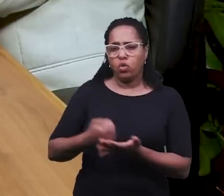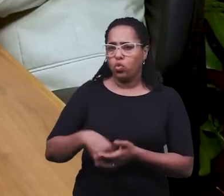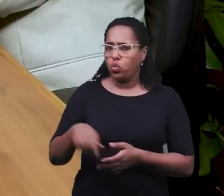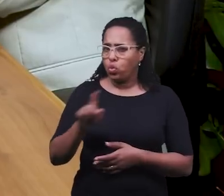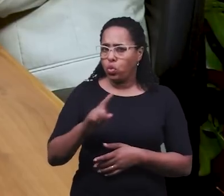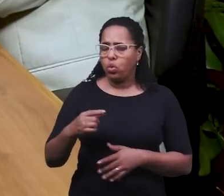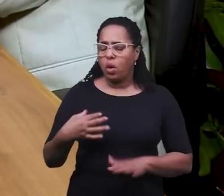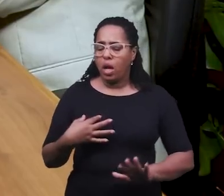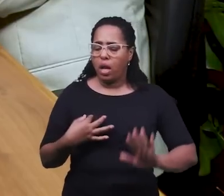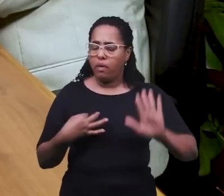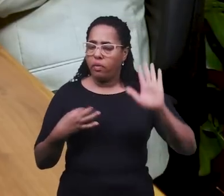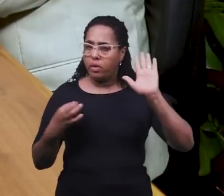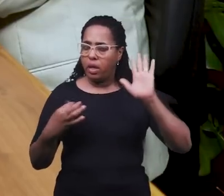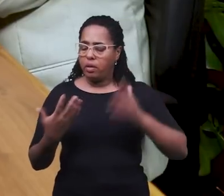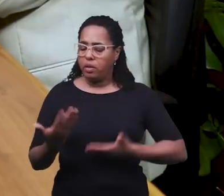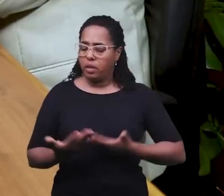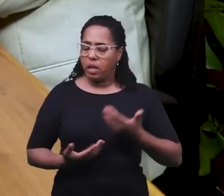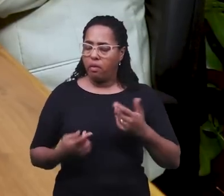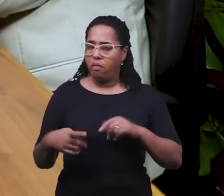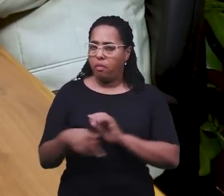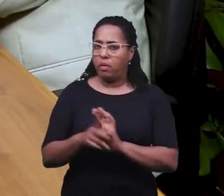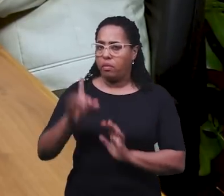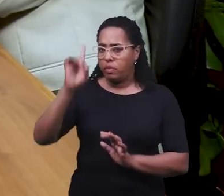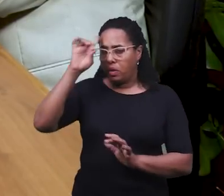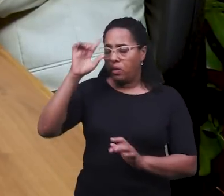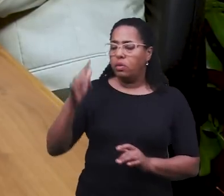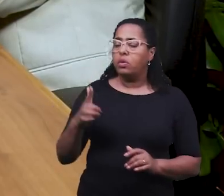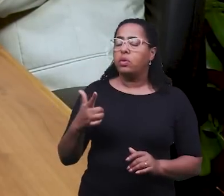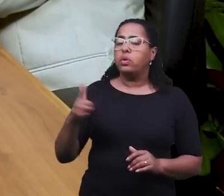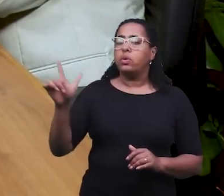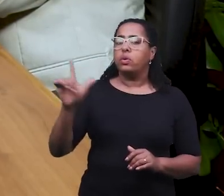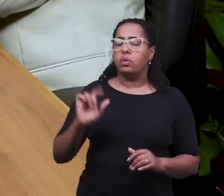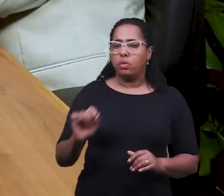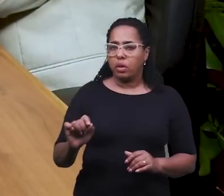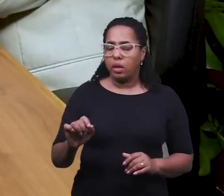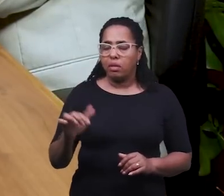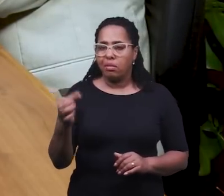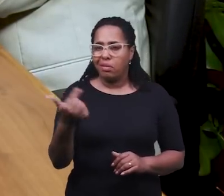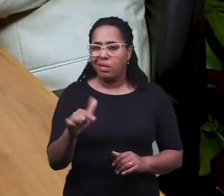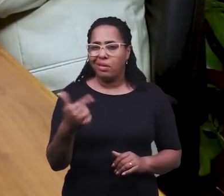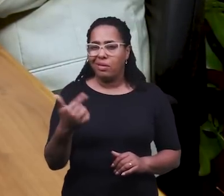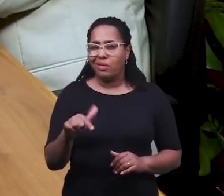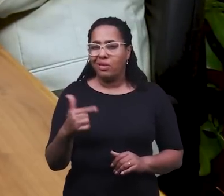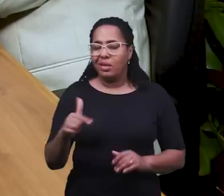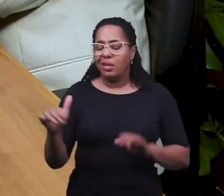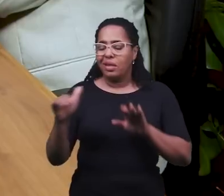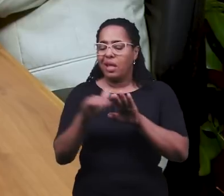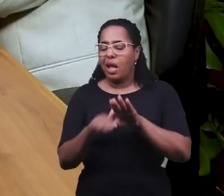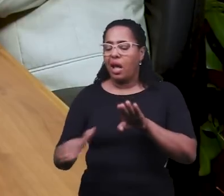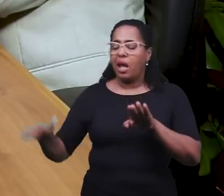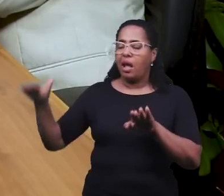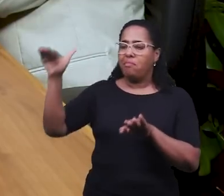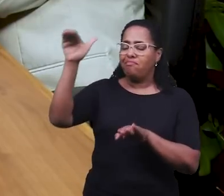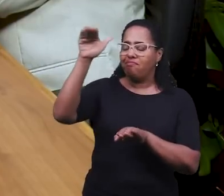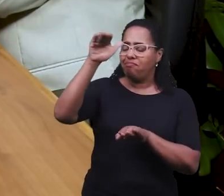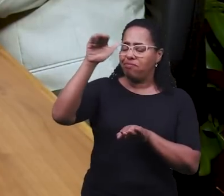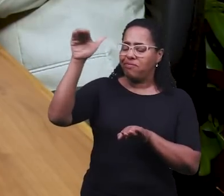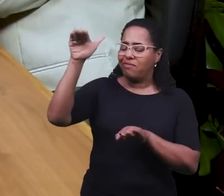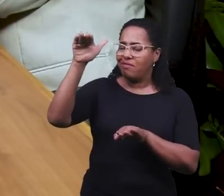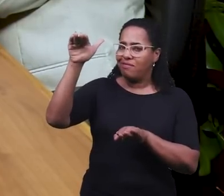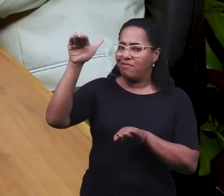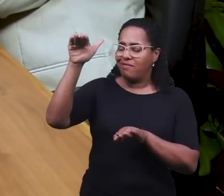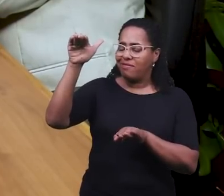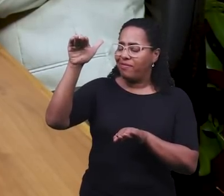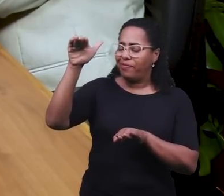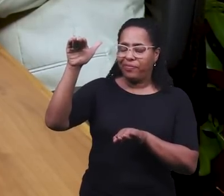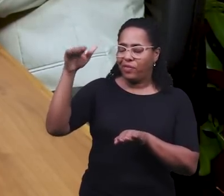ele é um voluntário. Ele é um voluntário, é um servo de Deus. E outra coisa, não existe uma